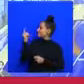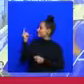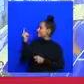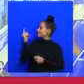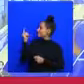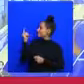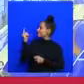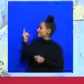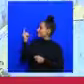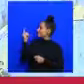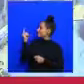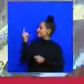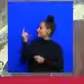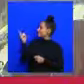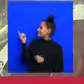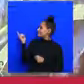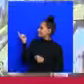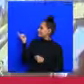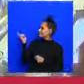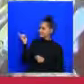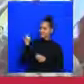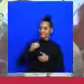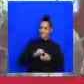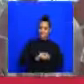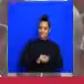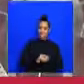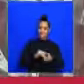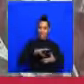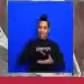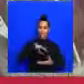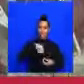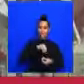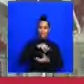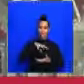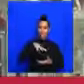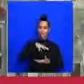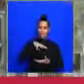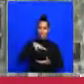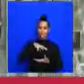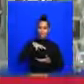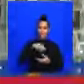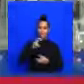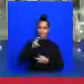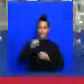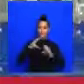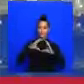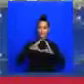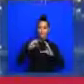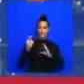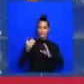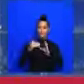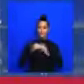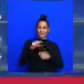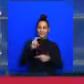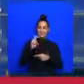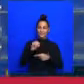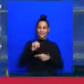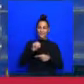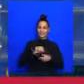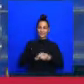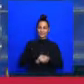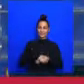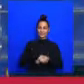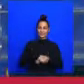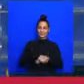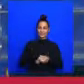posicionadas. Valendo. Globo recarregado, embaralhando. 50 bolas numeradas de 0 a